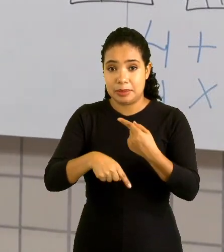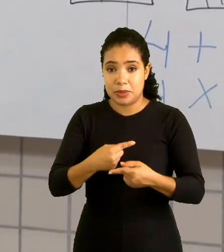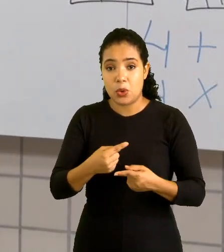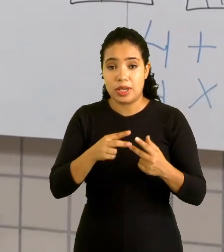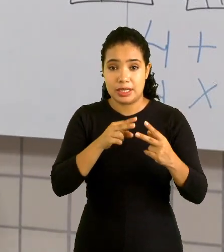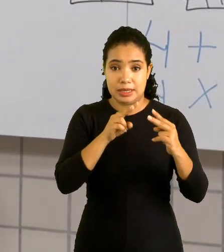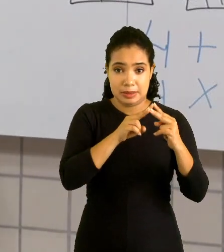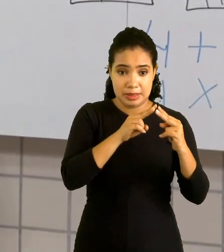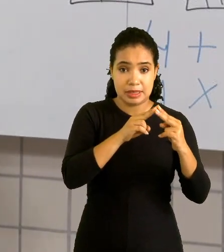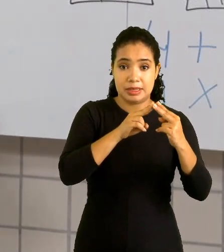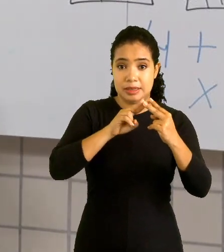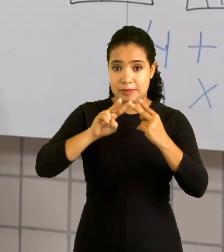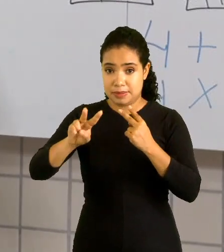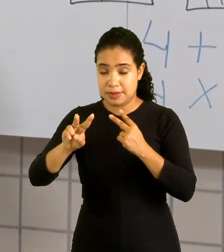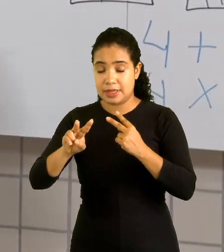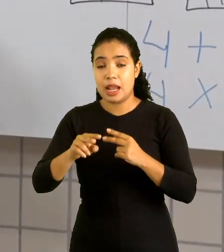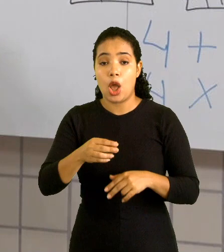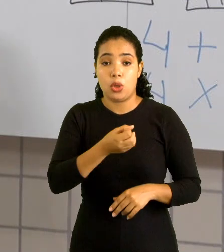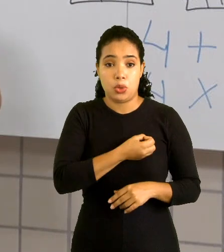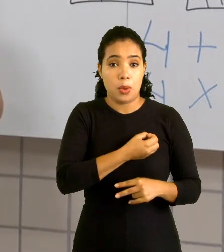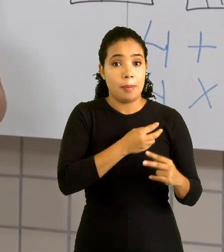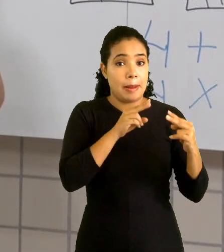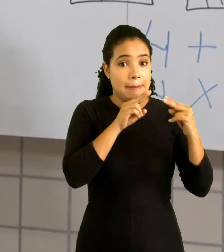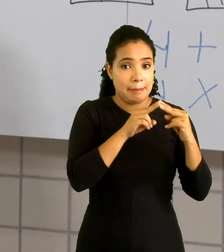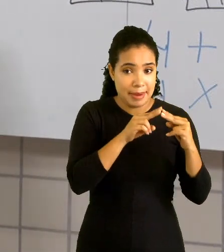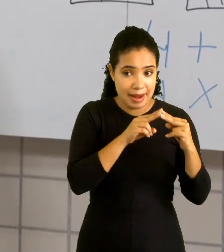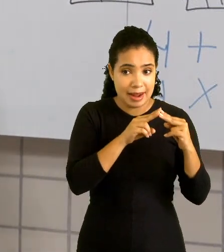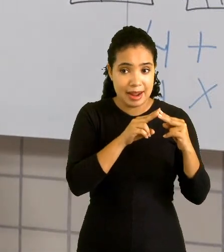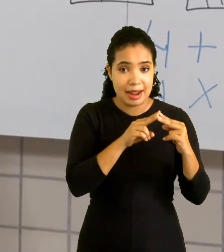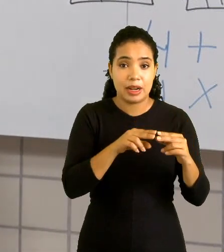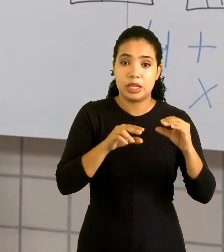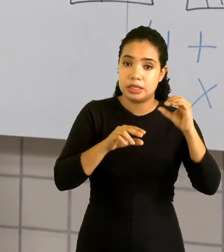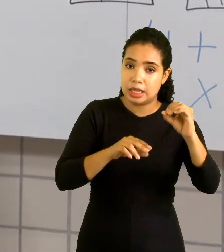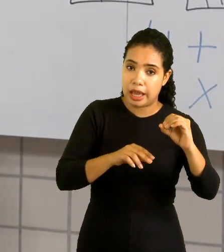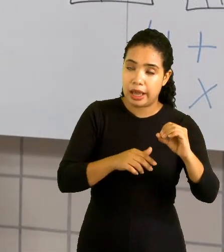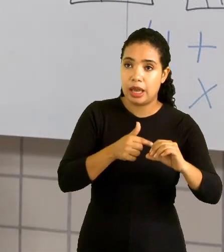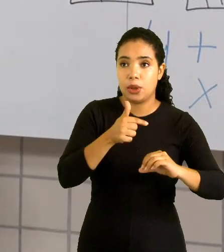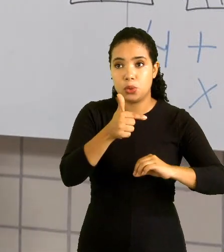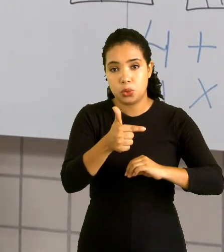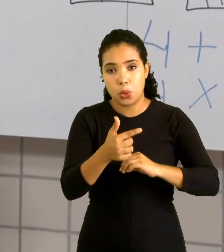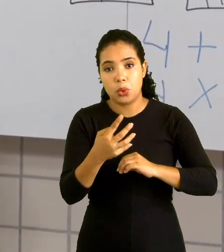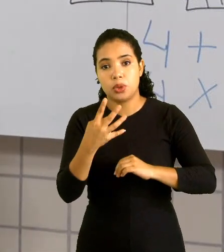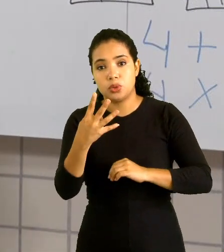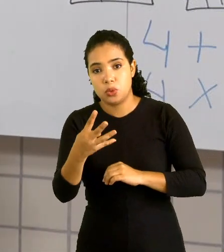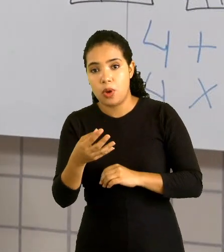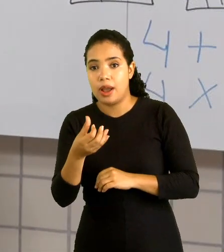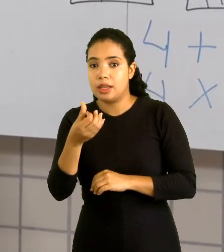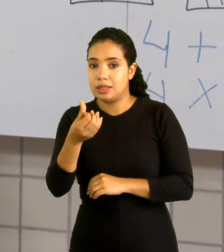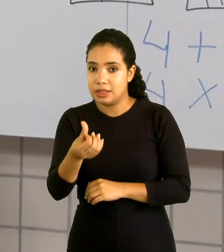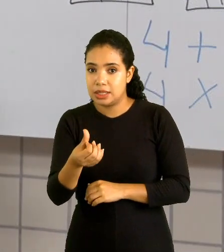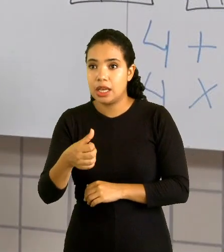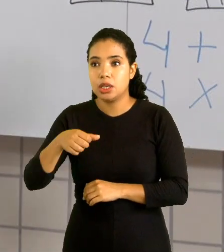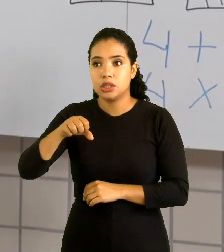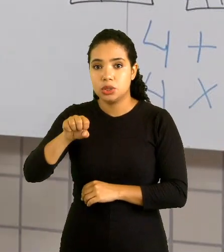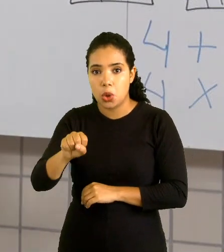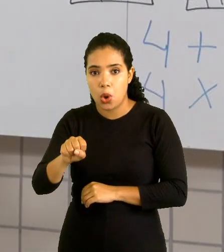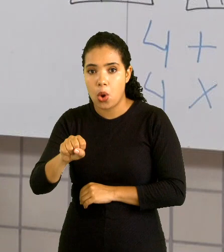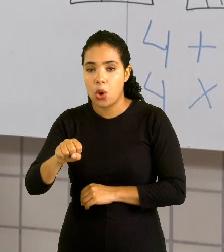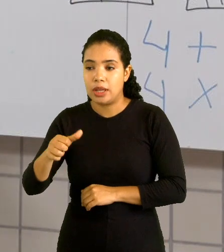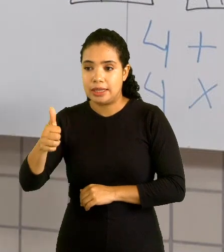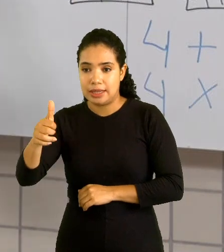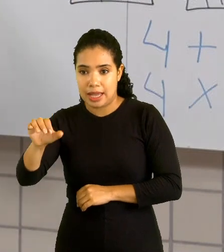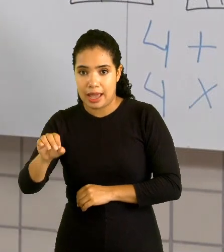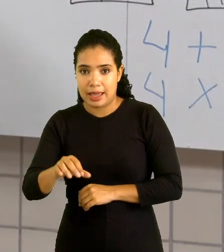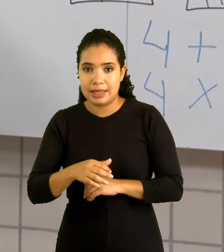ímpares, certinho? Os números pares terminam em 0, 2, 4, 6, 8 e